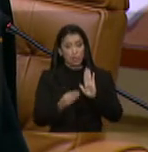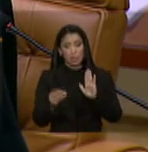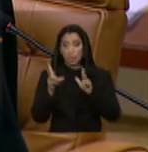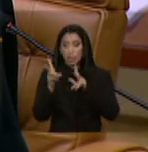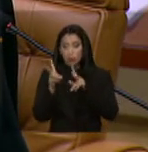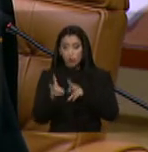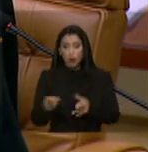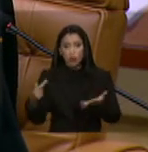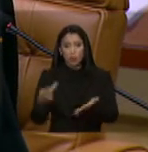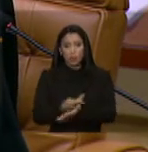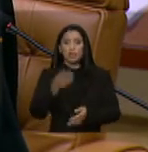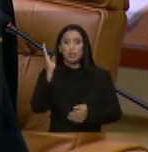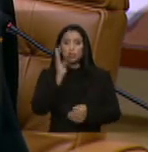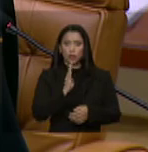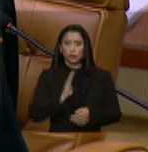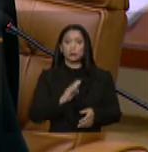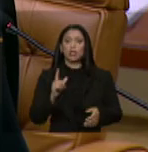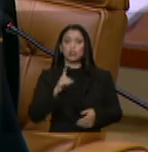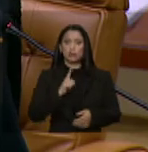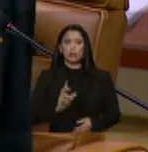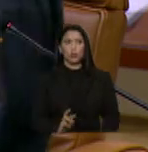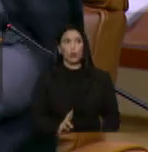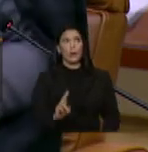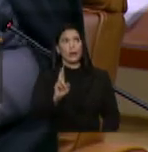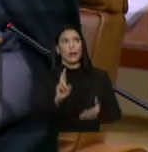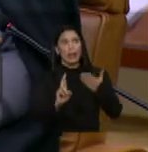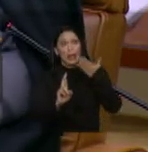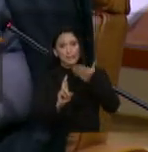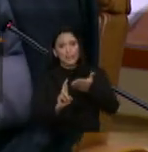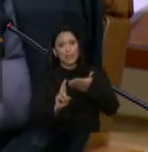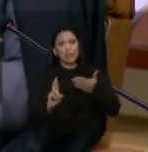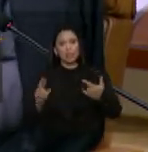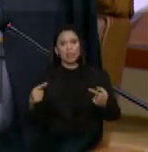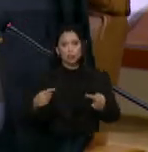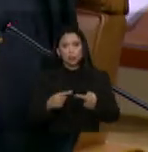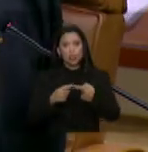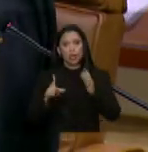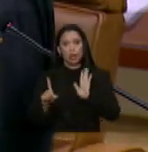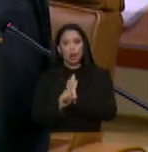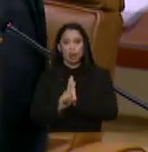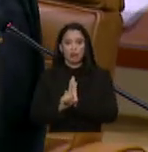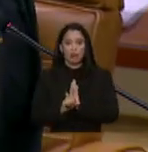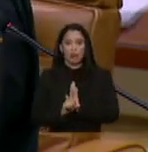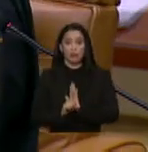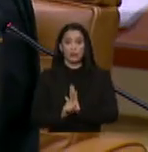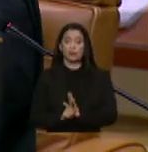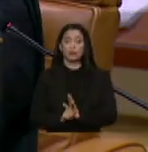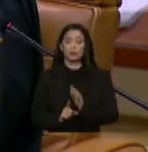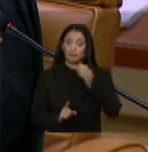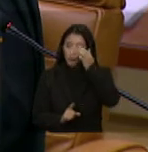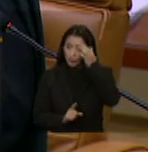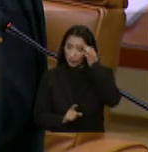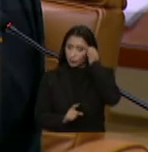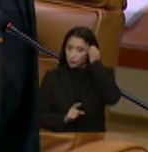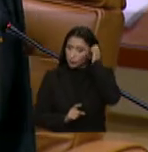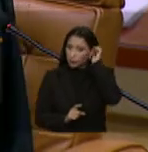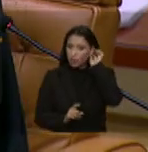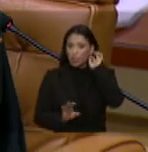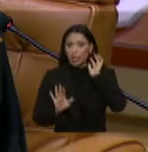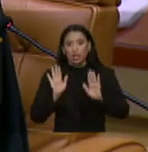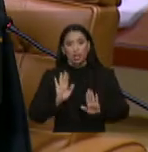que tinha ocorrido no Brasil houvesse um representante ilegal Então nem sempre né o